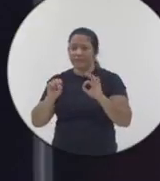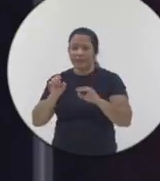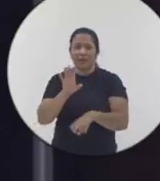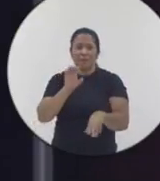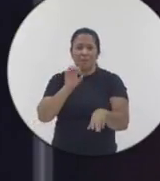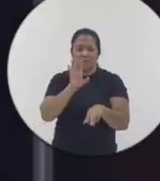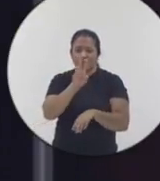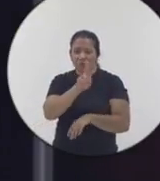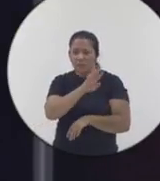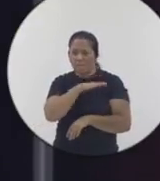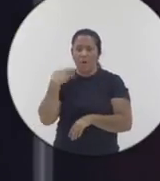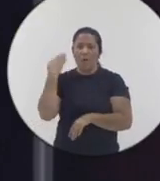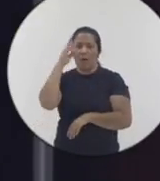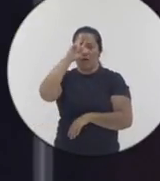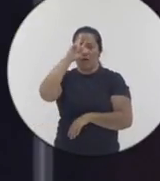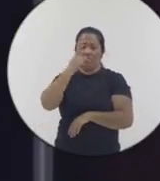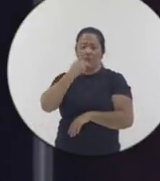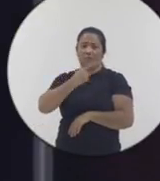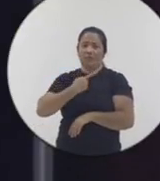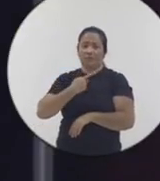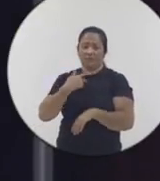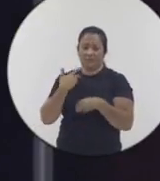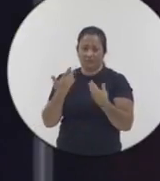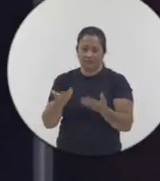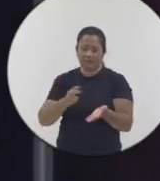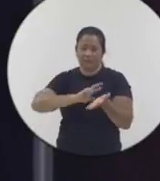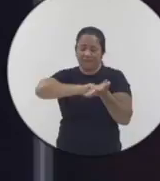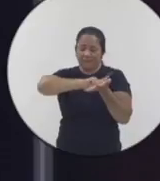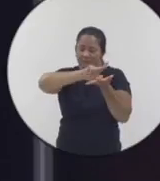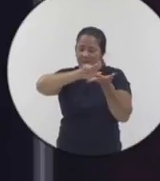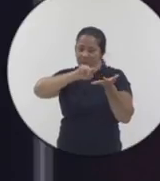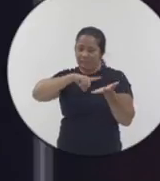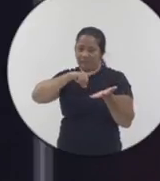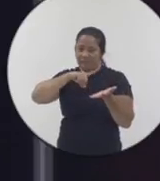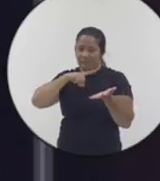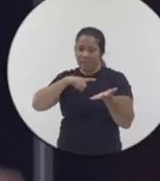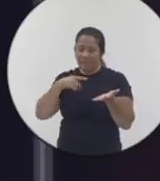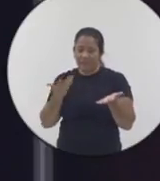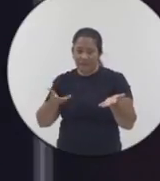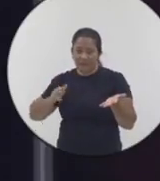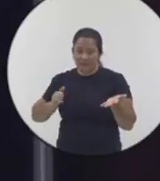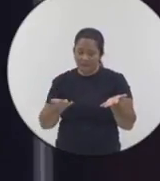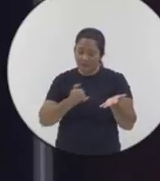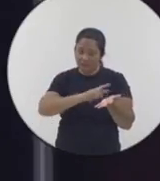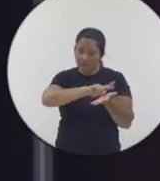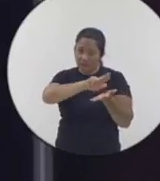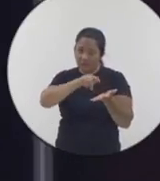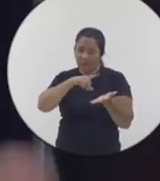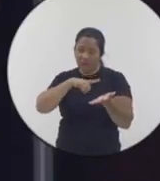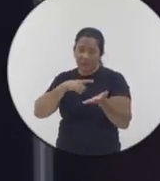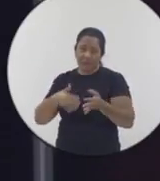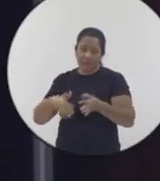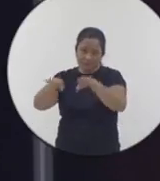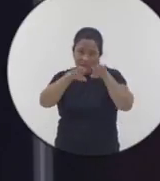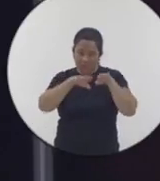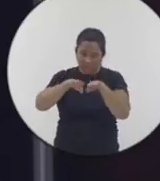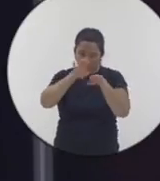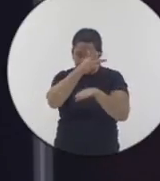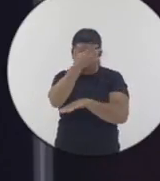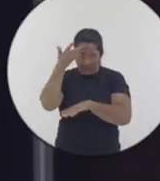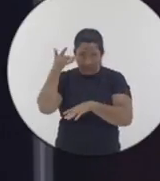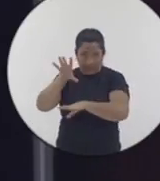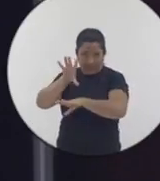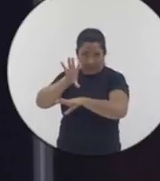Porque entramos numa sociedade desprivilegiados de diversas possibilidades que poderíamos estar em pé de igualdade de pessoas cisgêneras se não fossem adoecidos